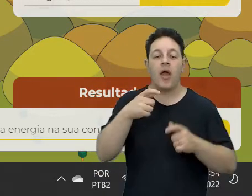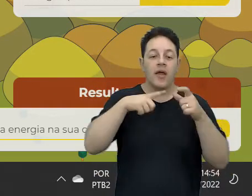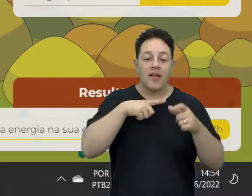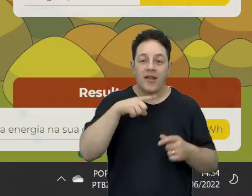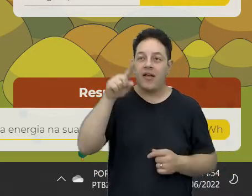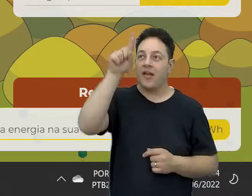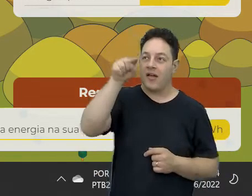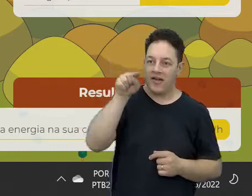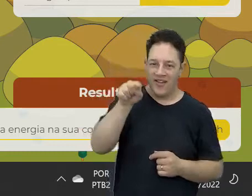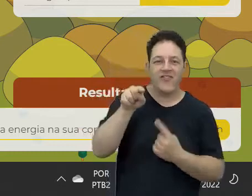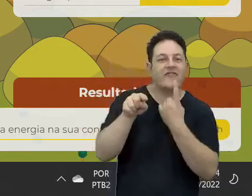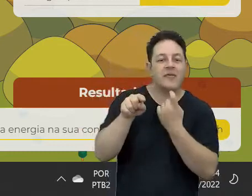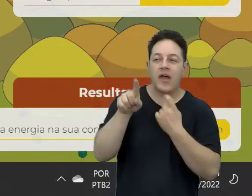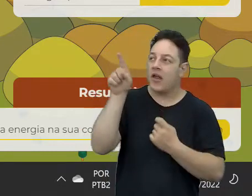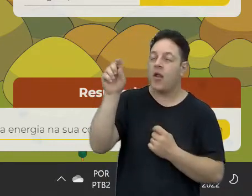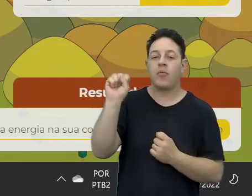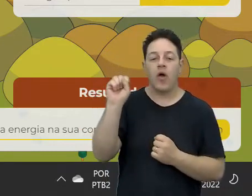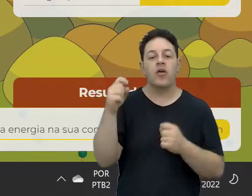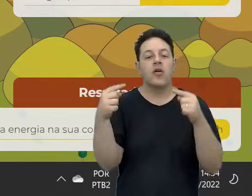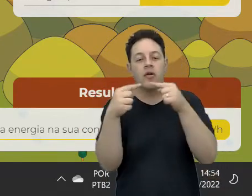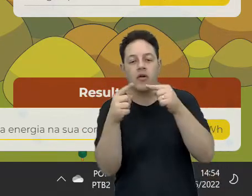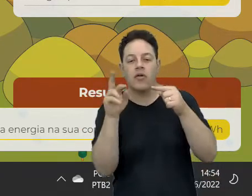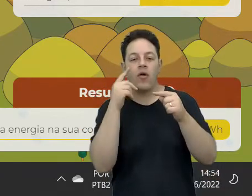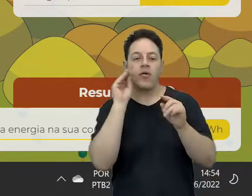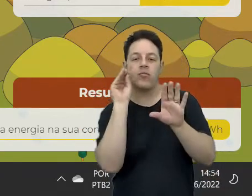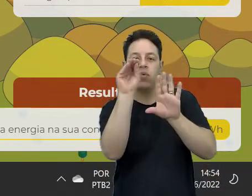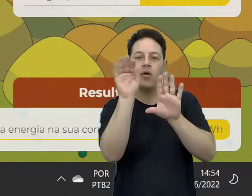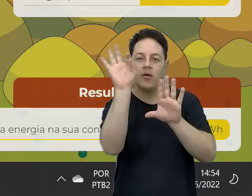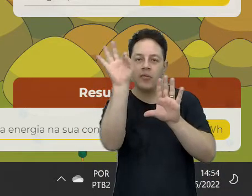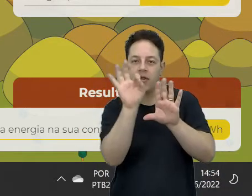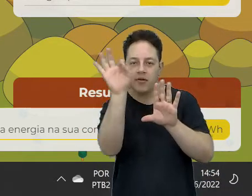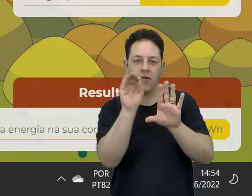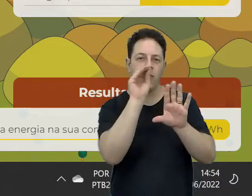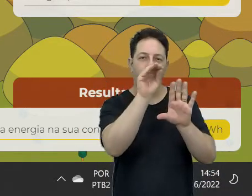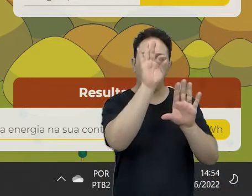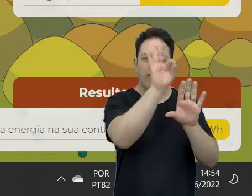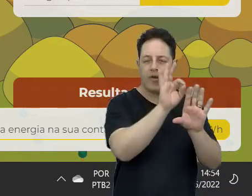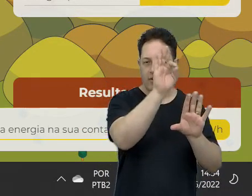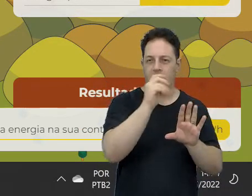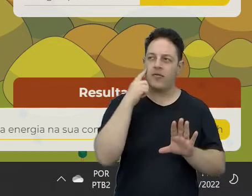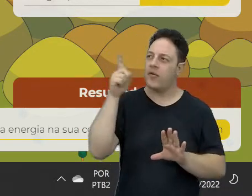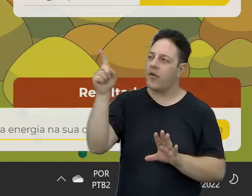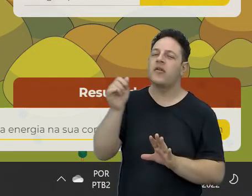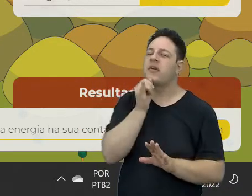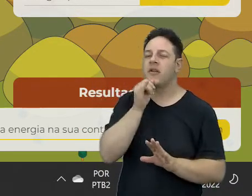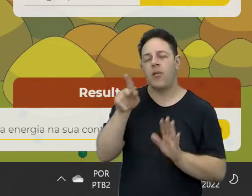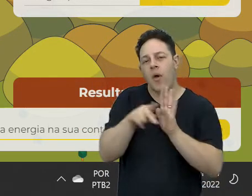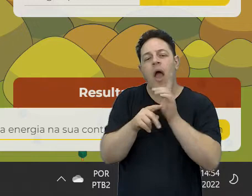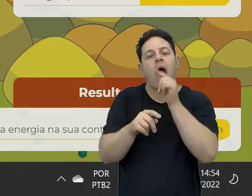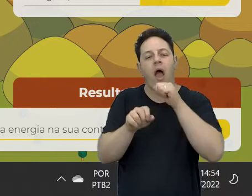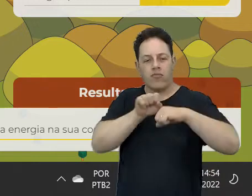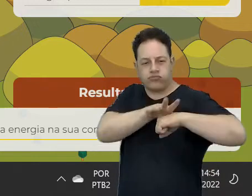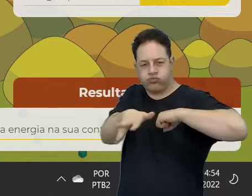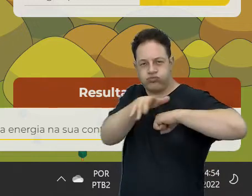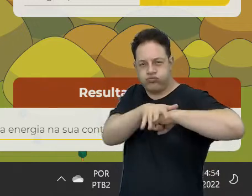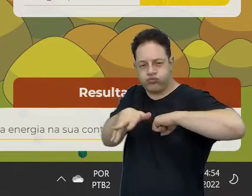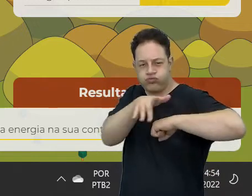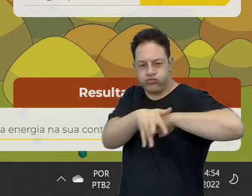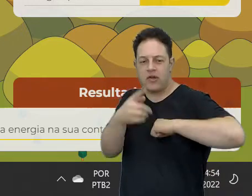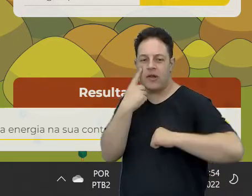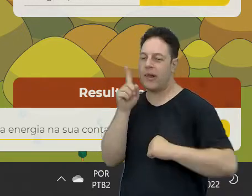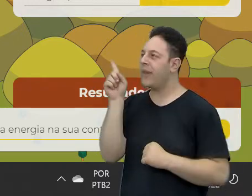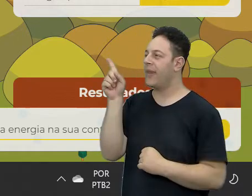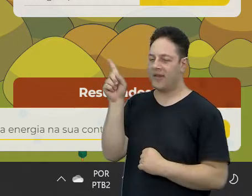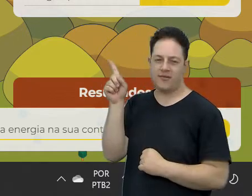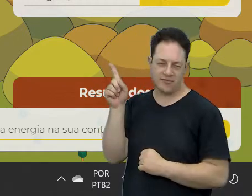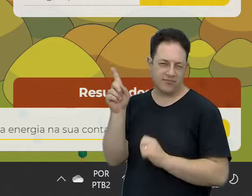as combinações colocando porcentagem. Tá, eu posso escolher qualquer uma. Posso começar com a hidrelétrica, que eu achei bonitinha aqui, ó? Pode.